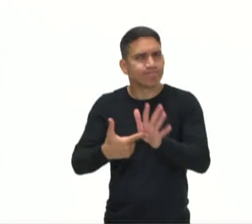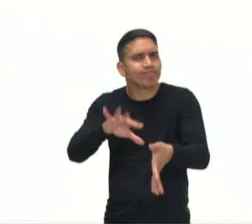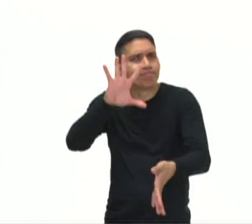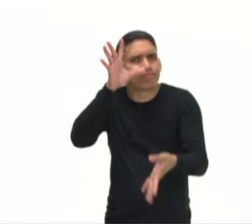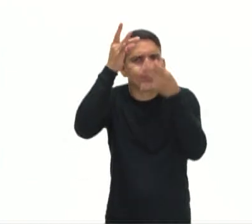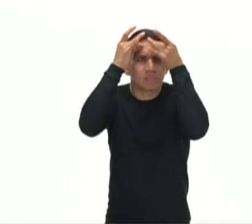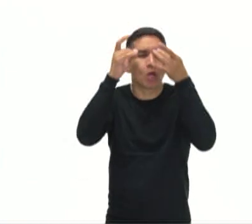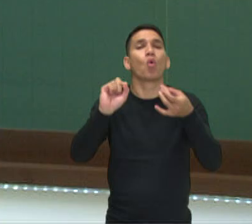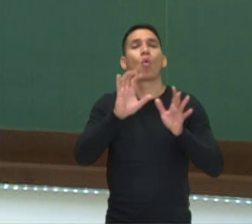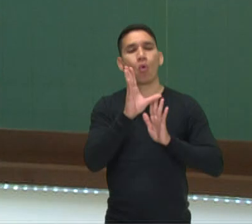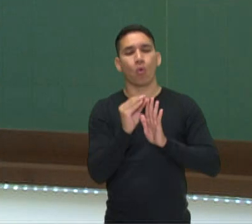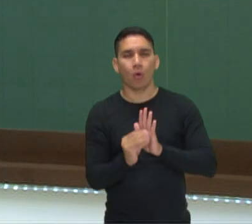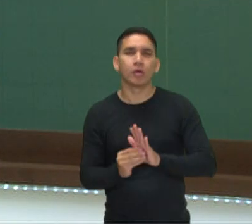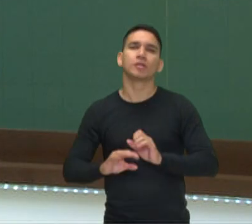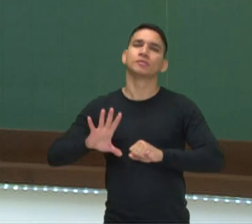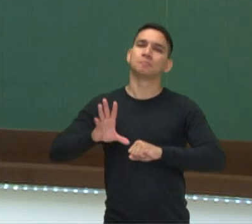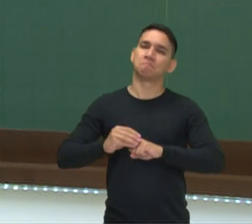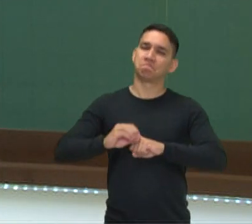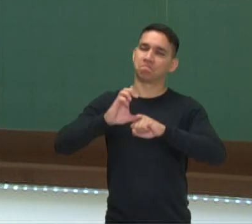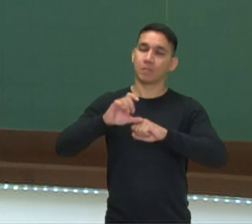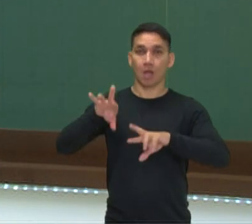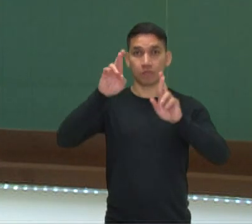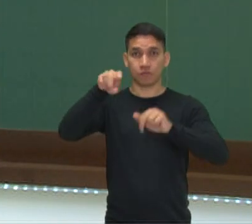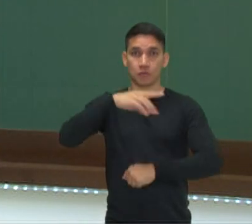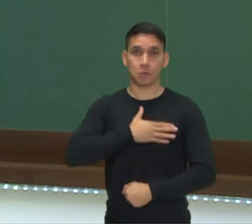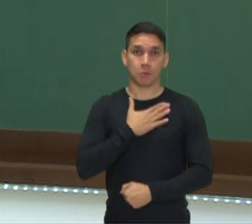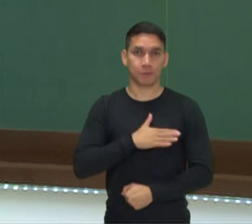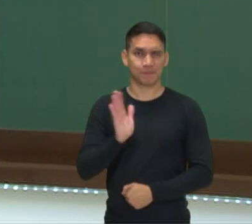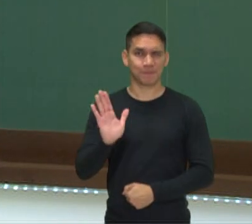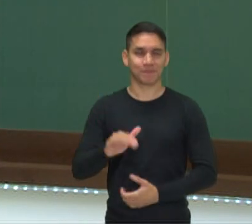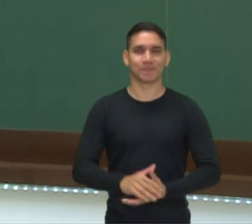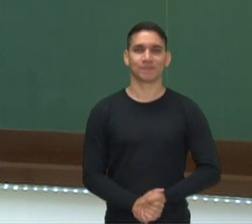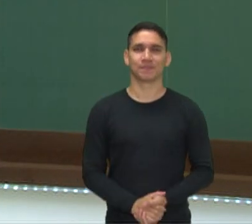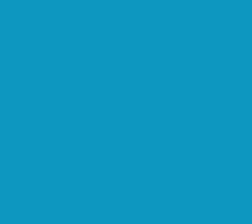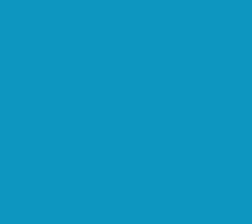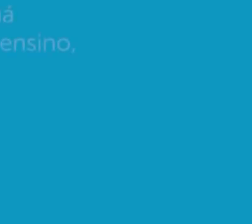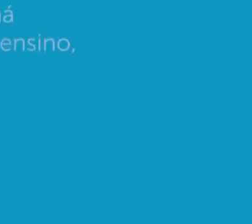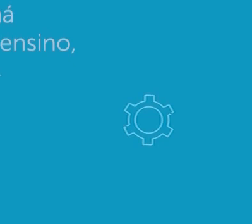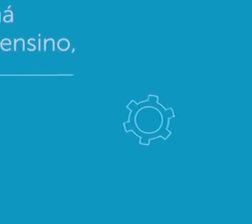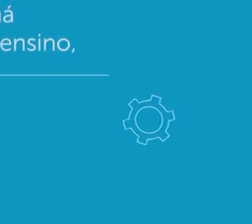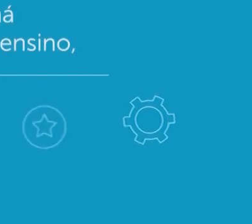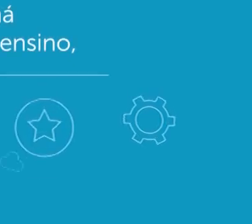para a gente poder praticar esse conhecimento. Espero que vocês tenham gostado e até breve!